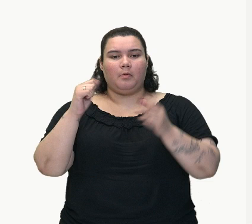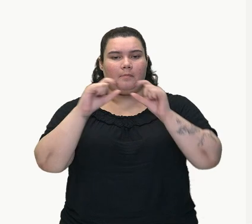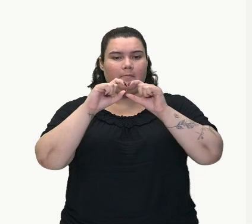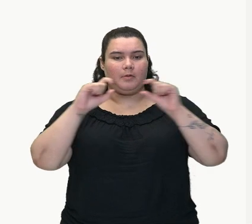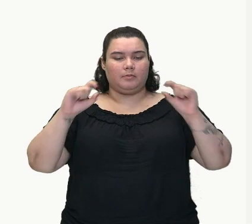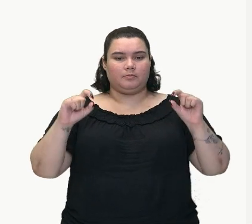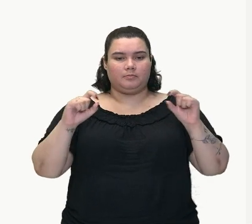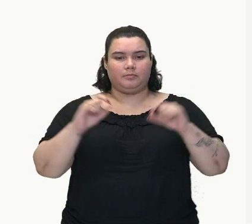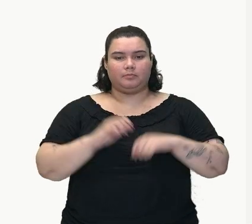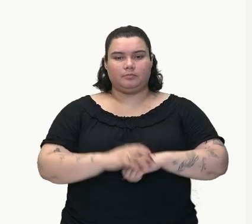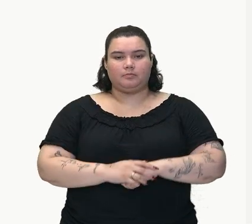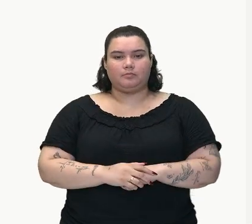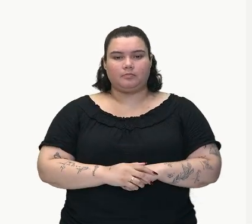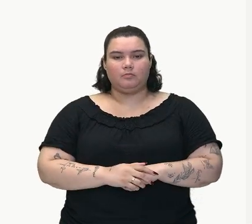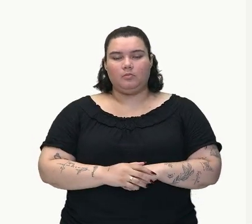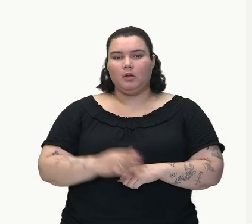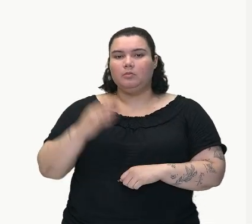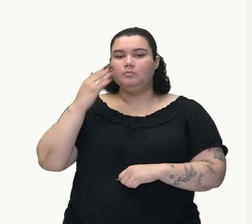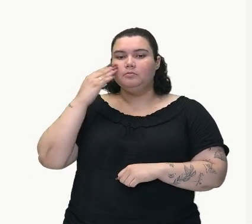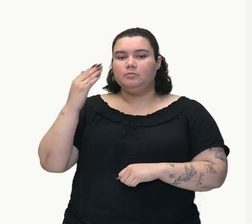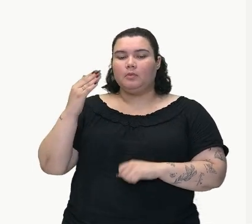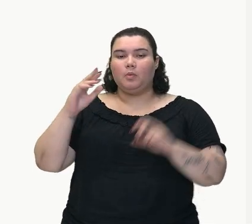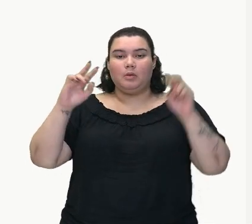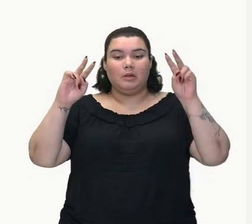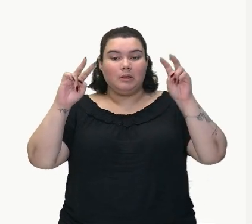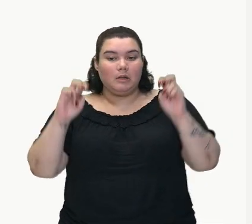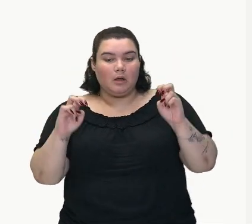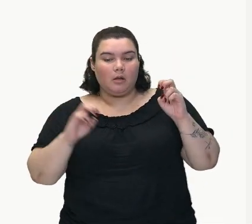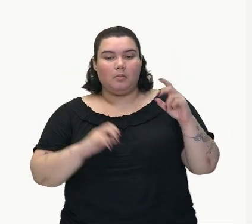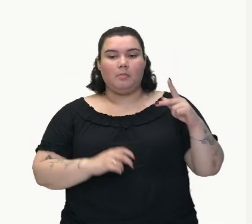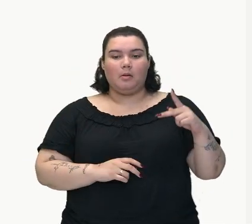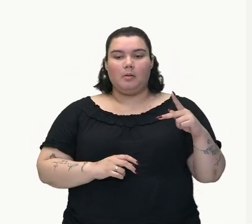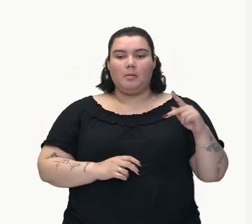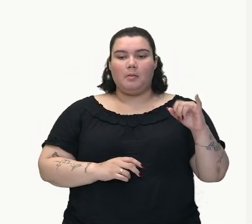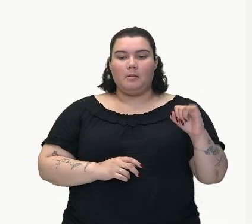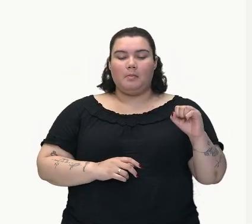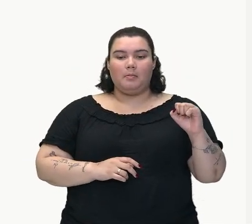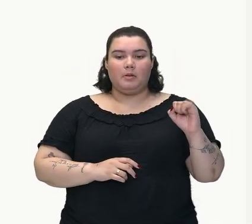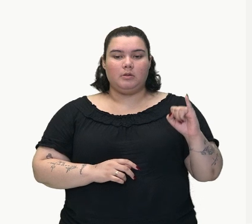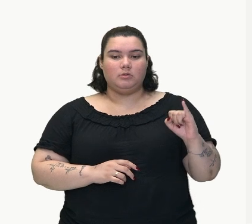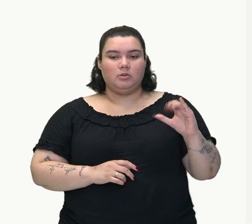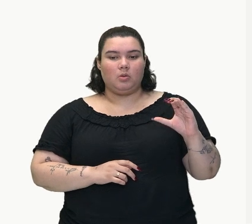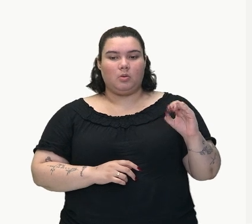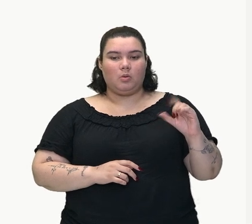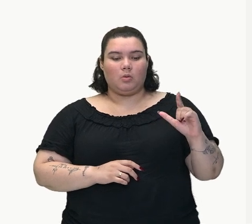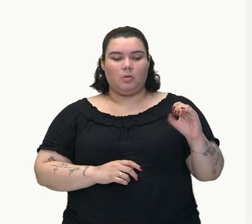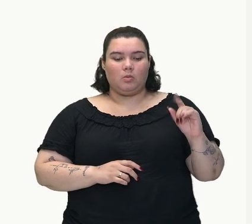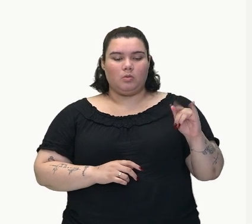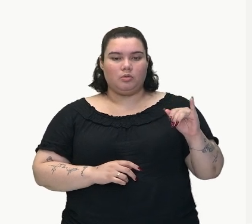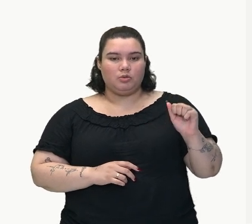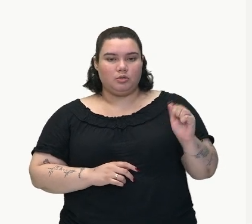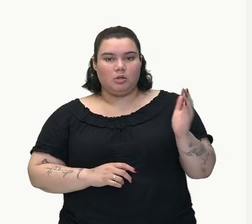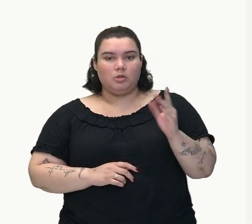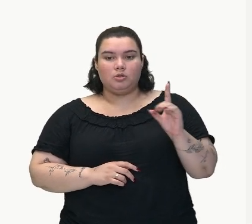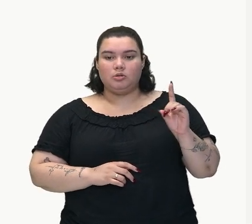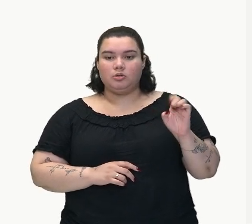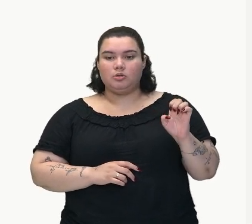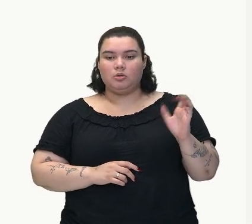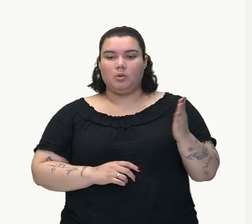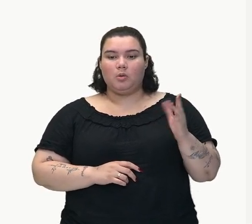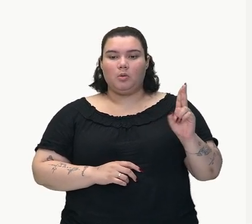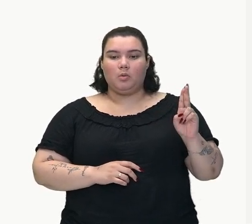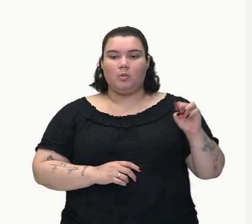Observem aqui, psicologia de um vencido. Então no título nós já temos a ideia de que alguém será vencido por algo. Alguém será vencido pelo